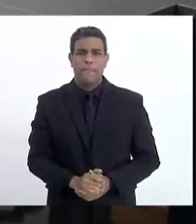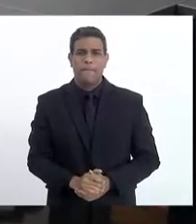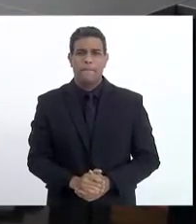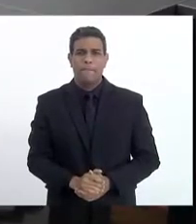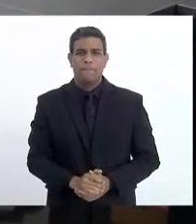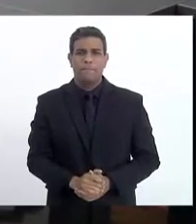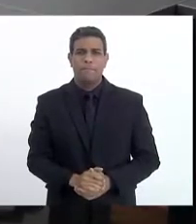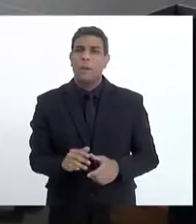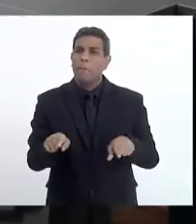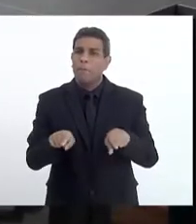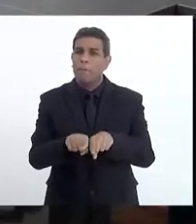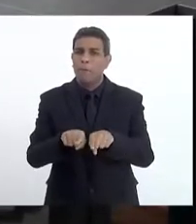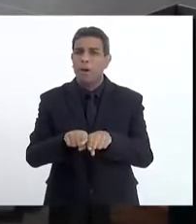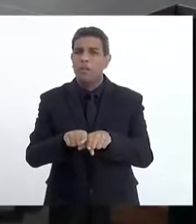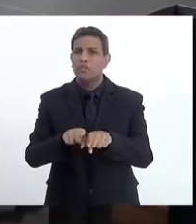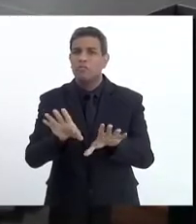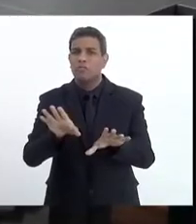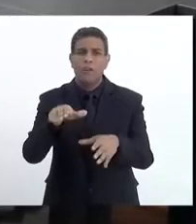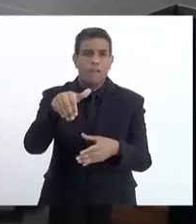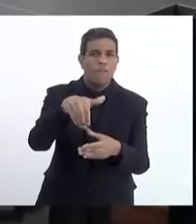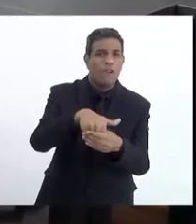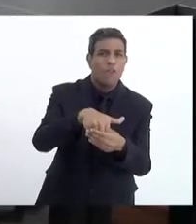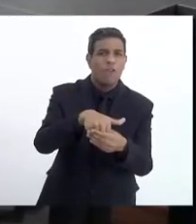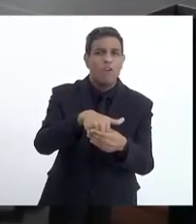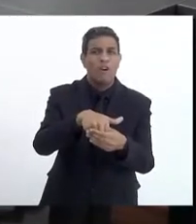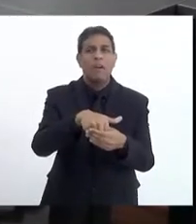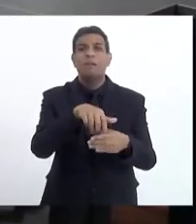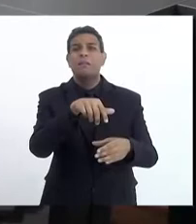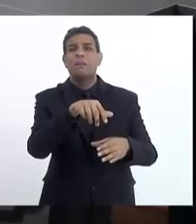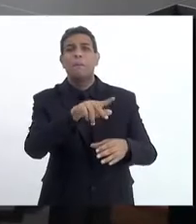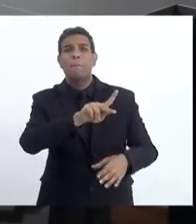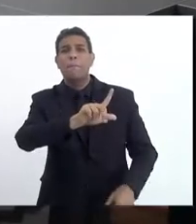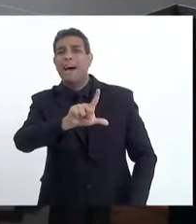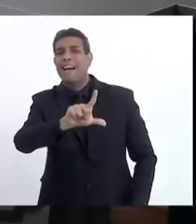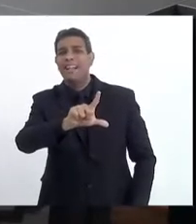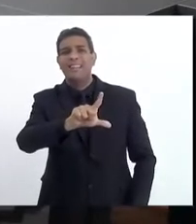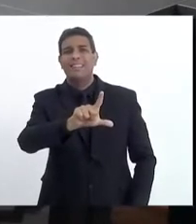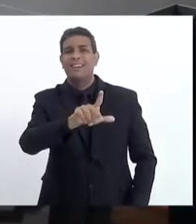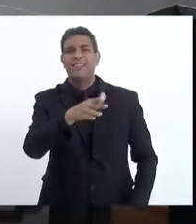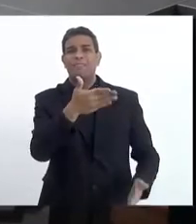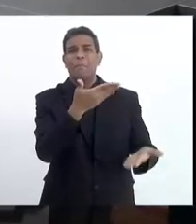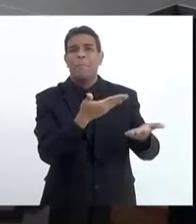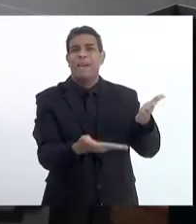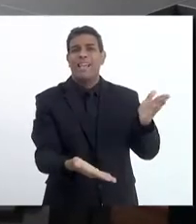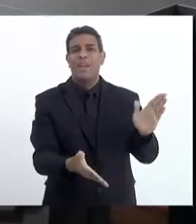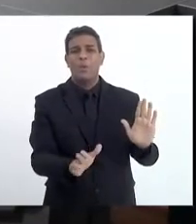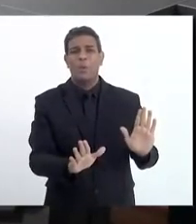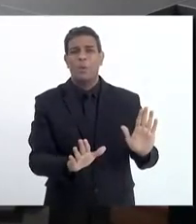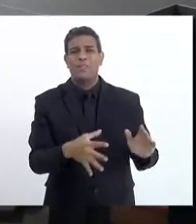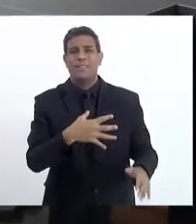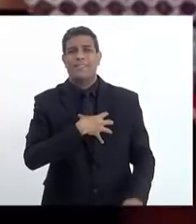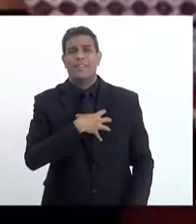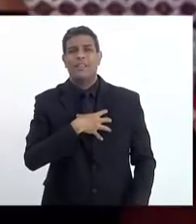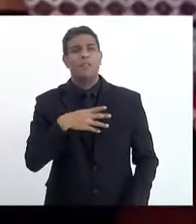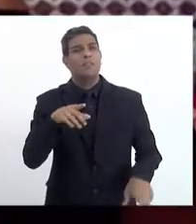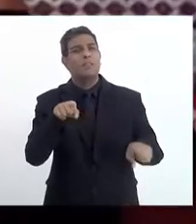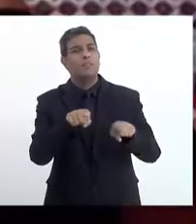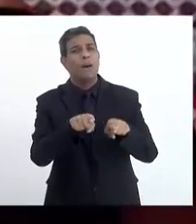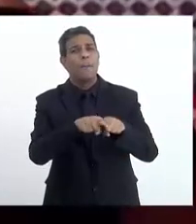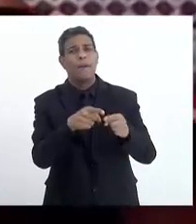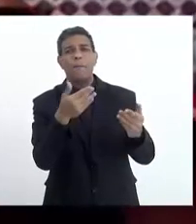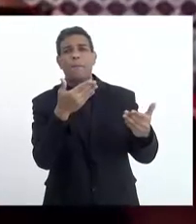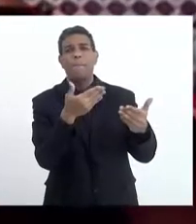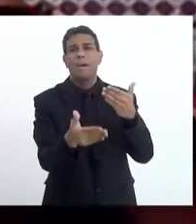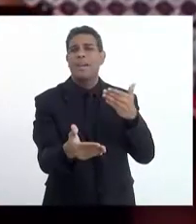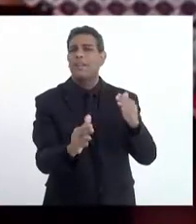Então, podemos avançar? Não, eu acho que esse projeto está prejudicado. Exato. Minha divergência vai nesse sentido. É o que eu estou